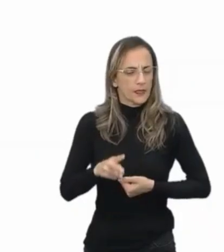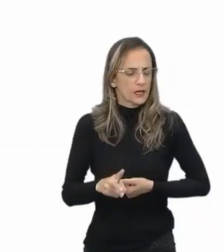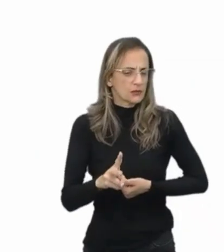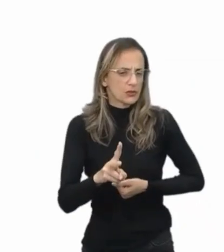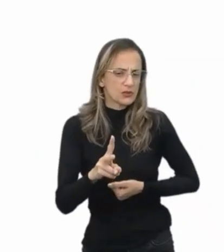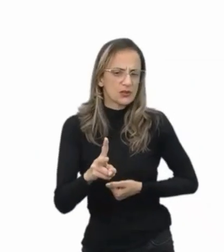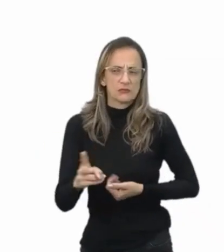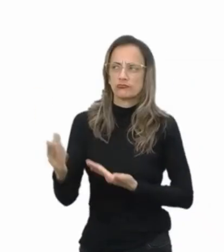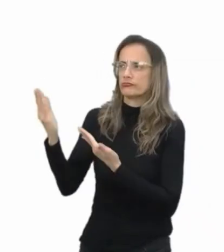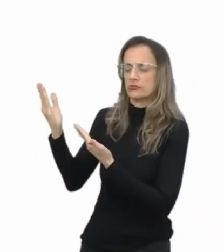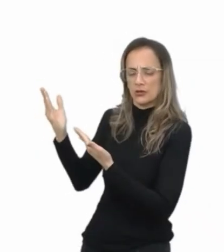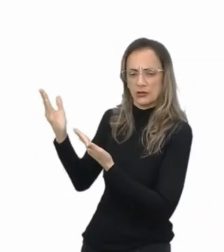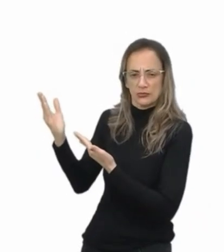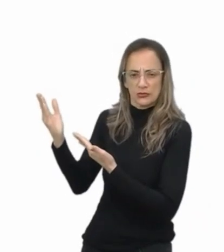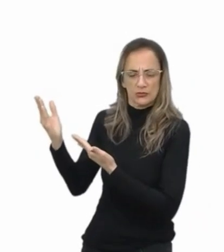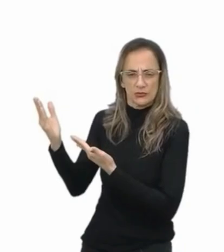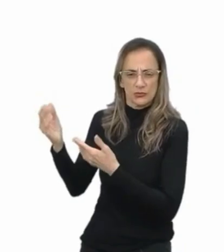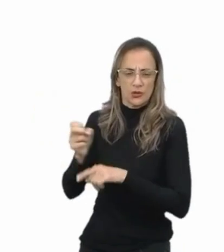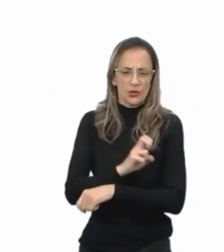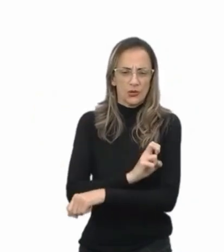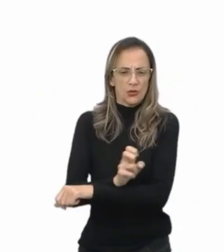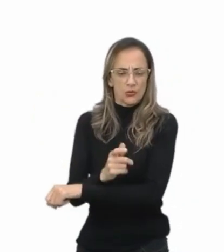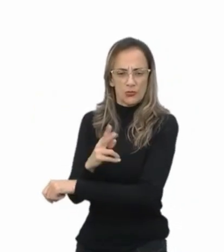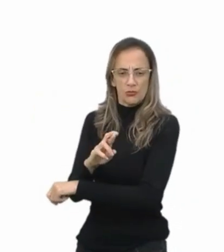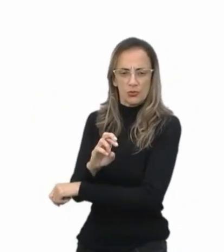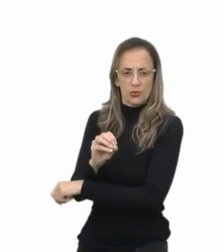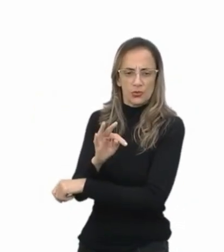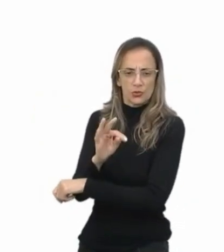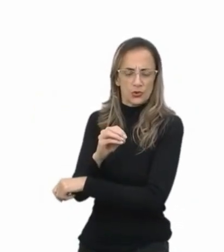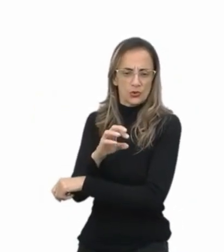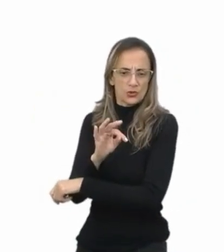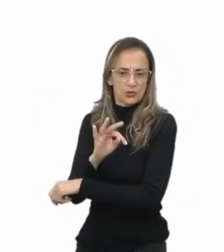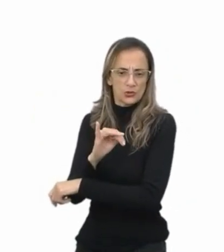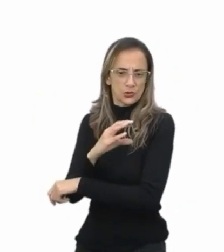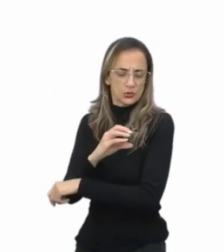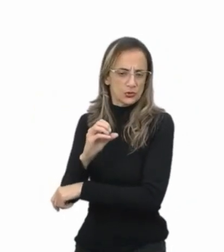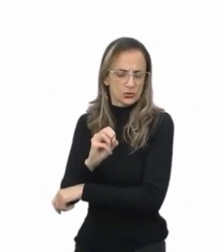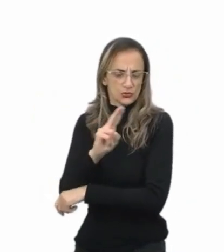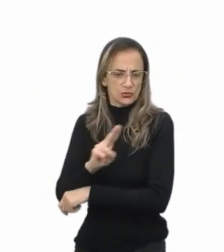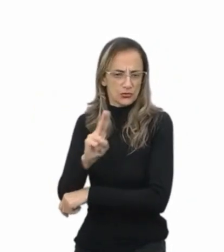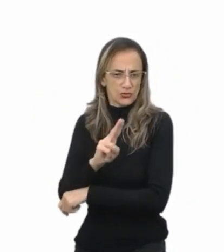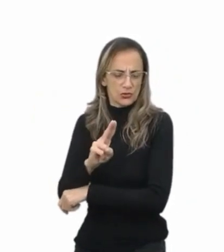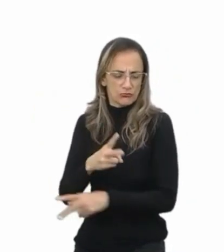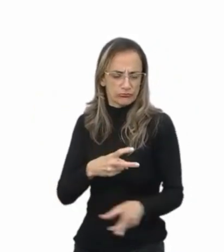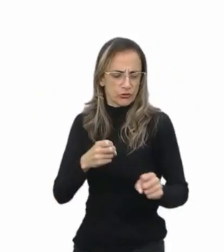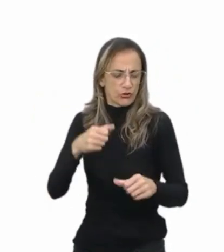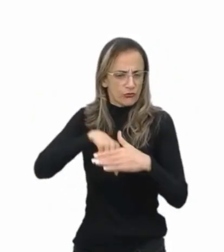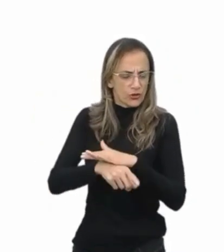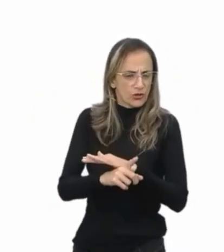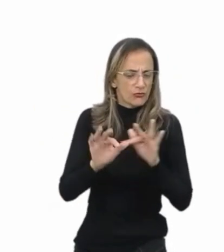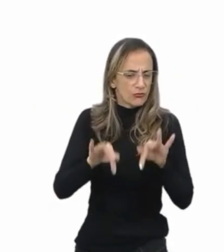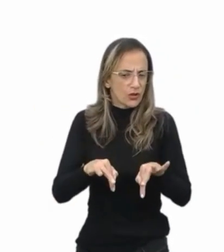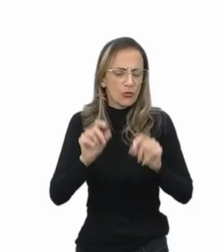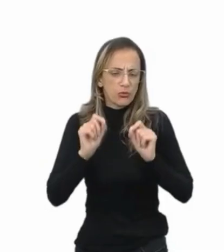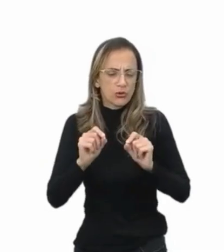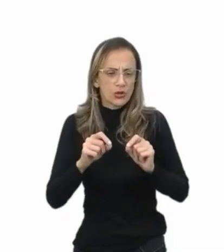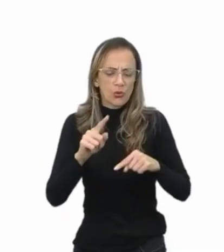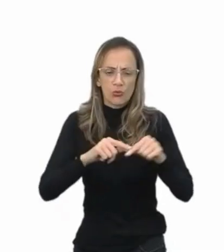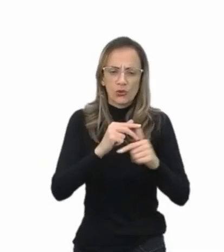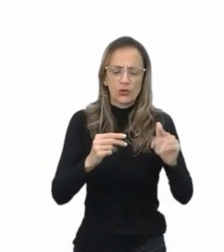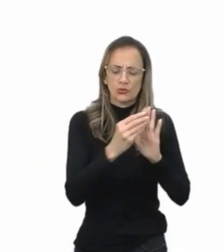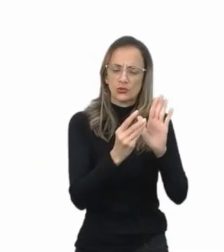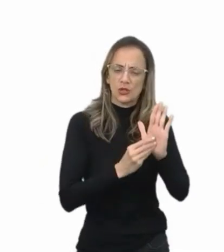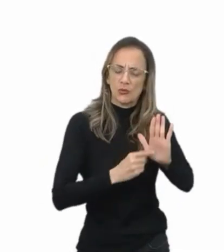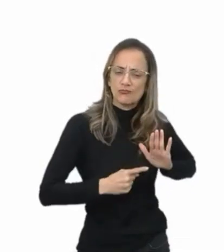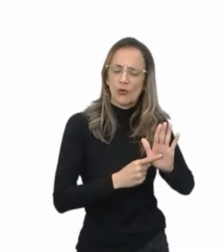desenvolvimento e recurso do protótipo, lá dos slide 9, 8 e 9. Visualização do resultado final. O material digital traz um vídeo que mostra